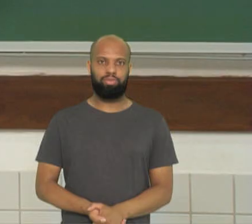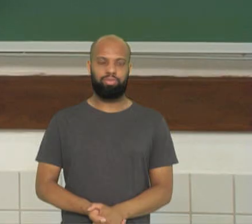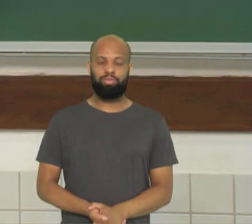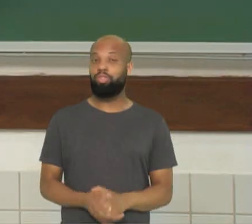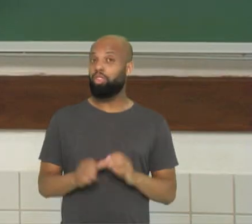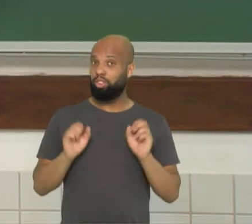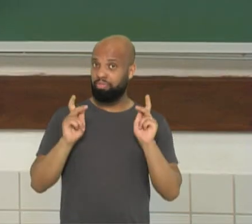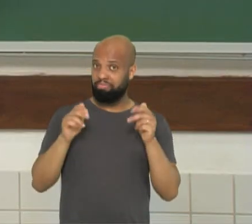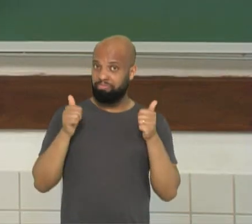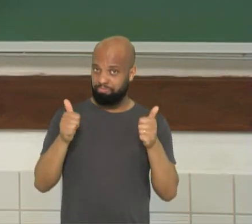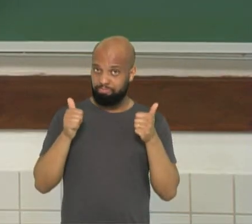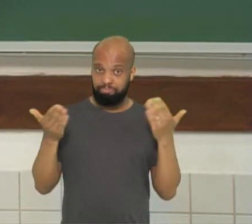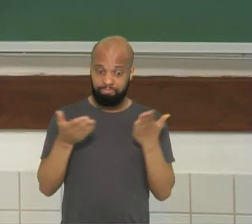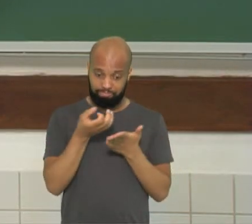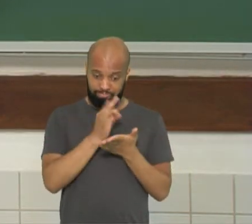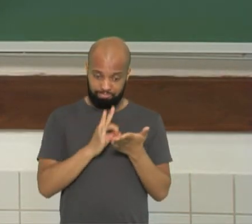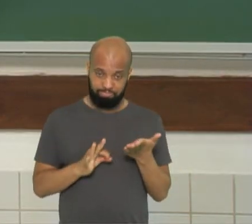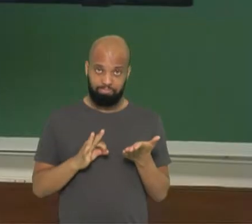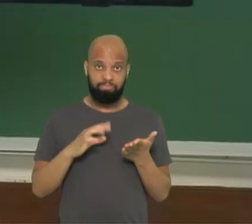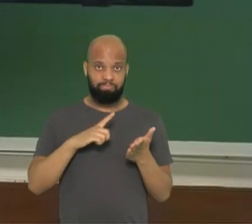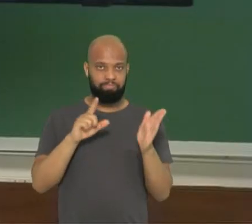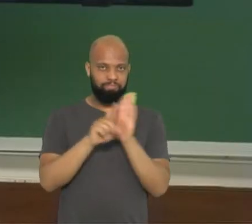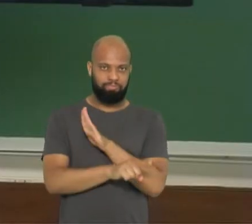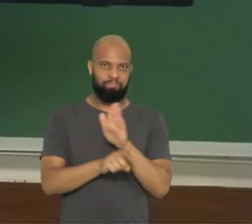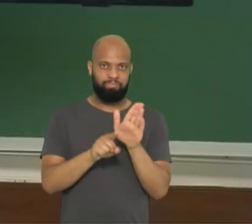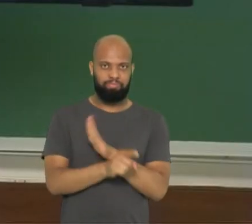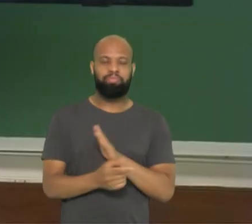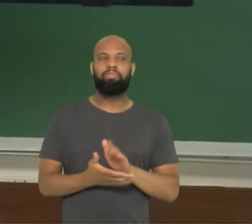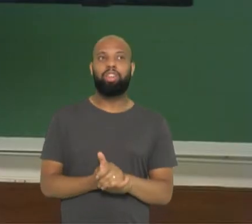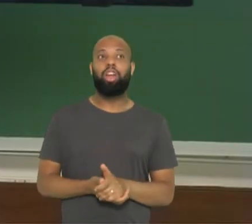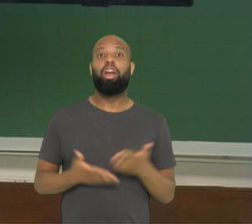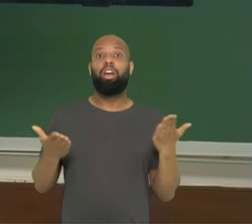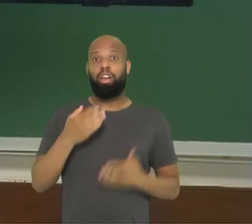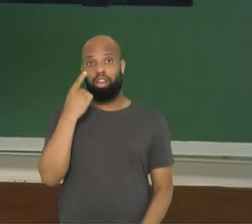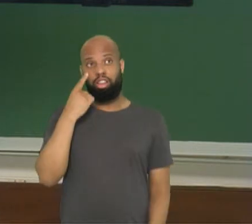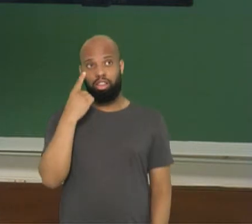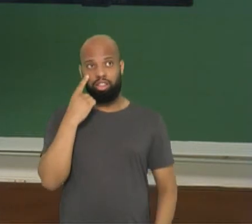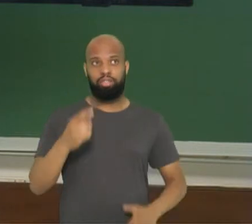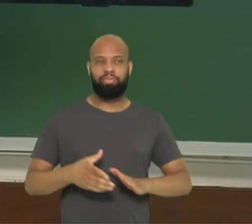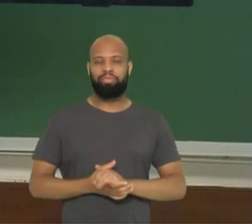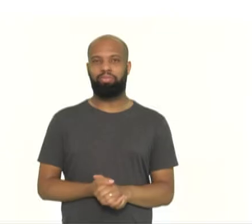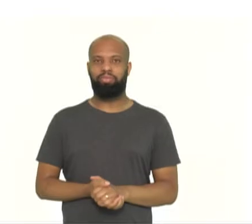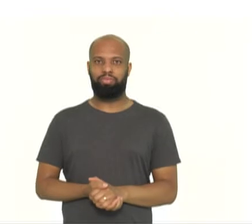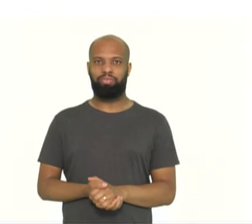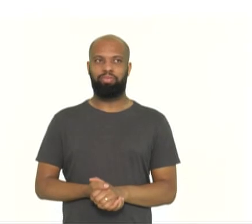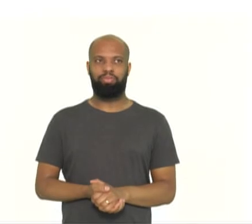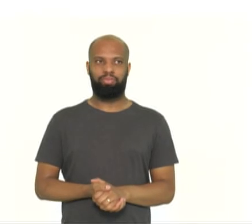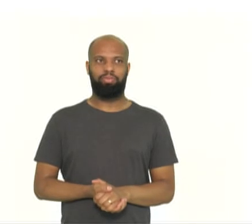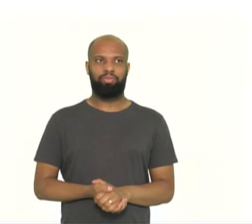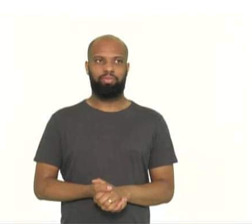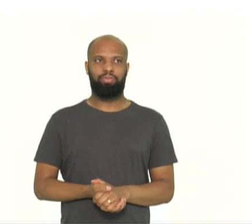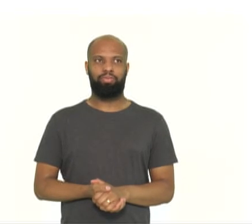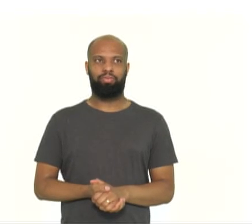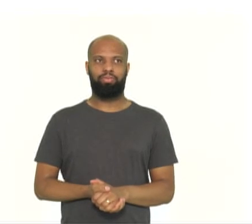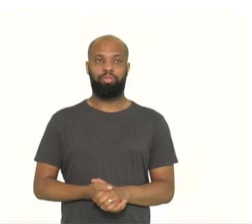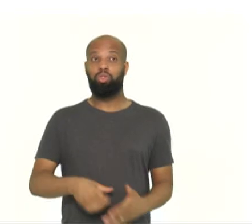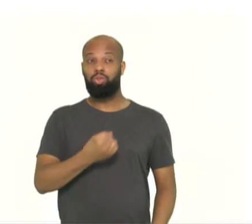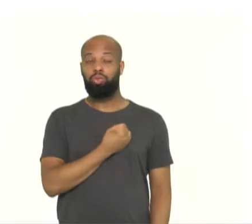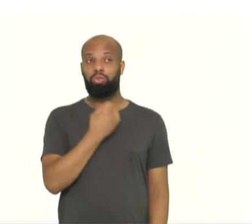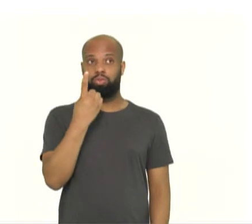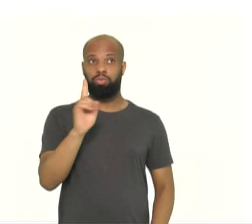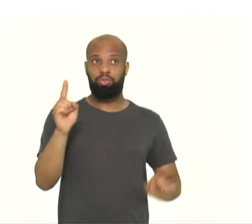Muito bem, vamos corrigir nosso quiz, pessoal? Então, veja, les duele, a opção correta,